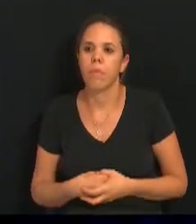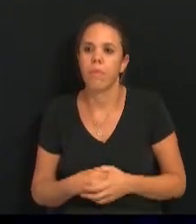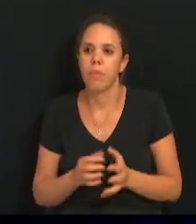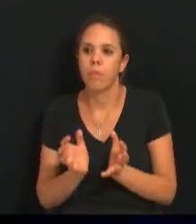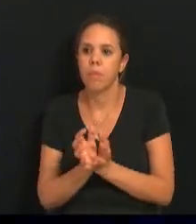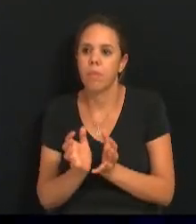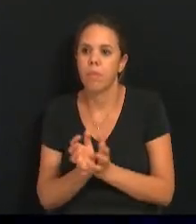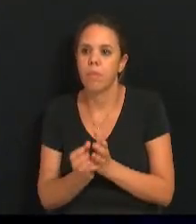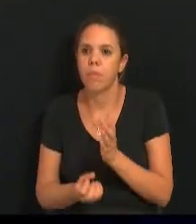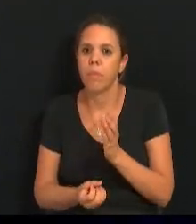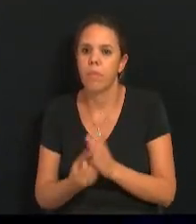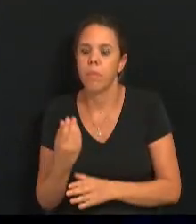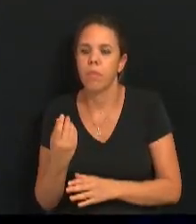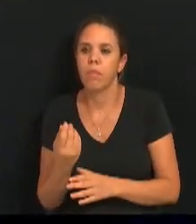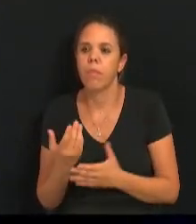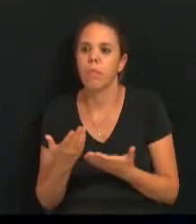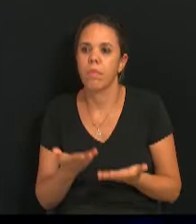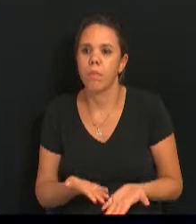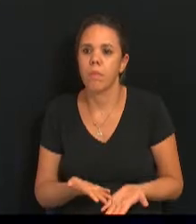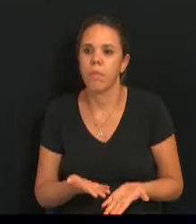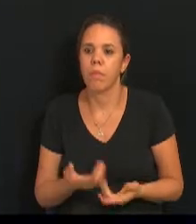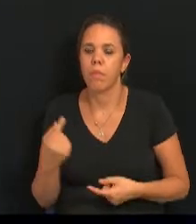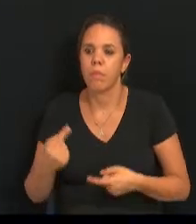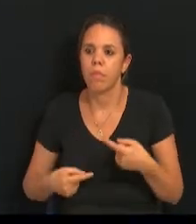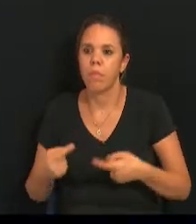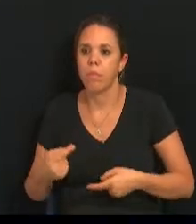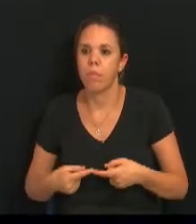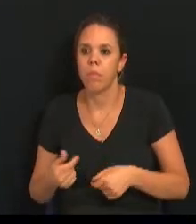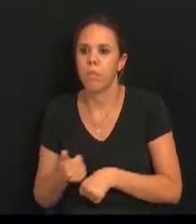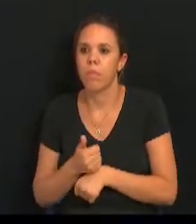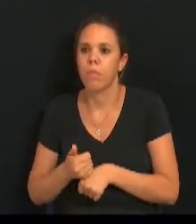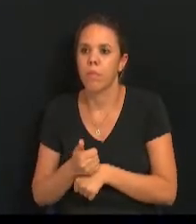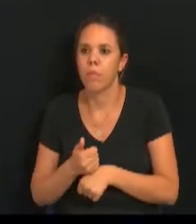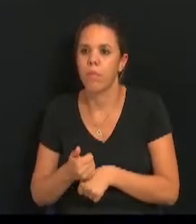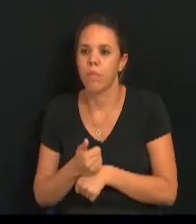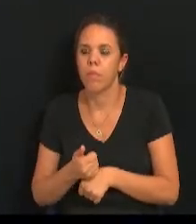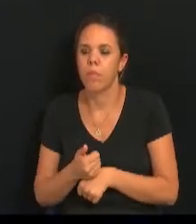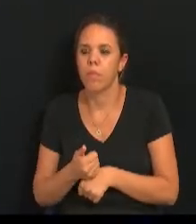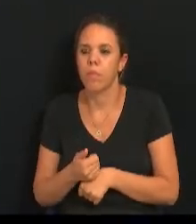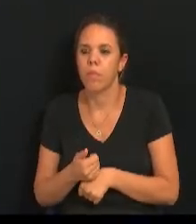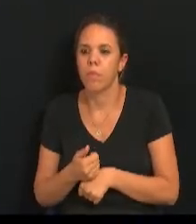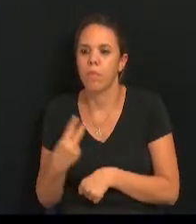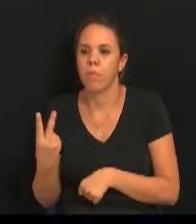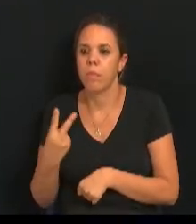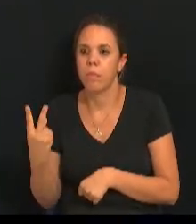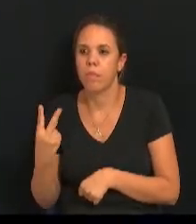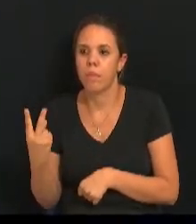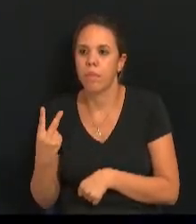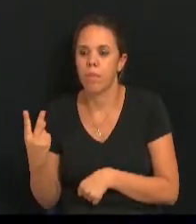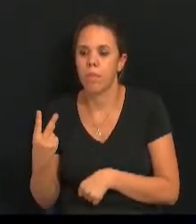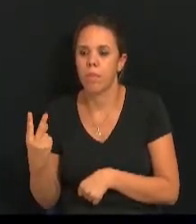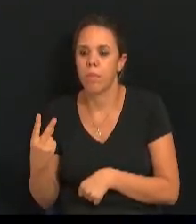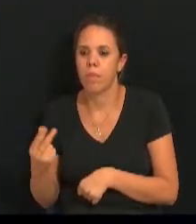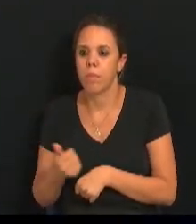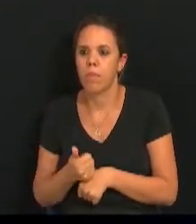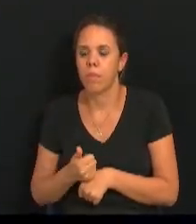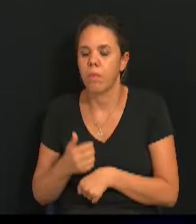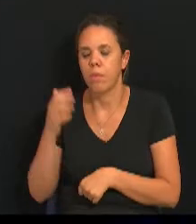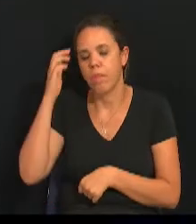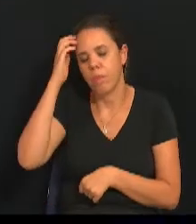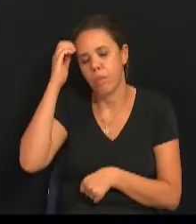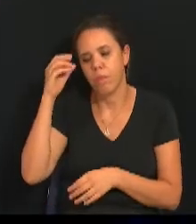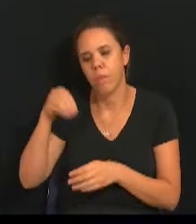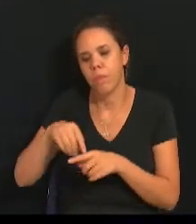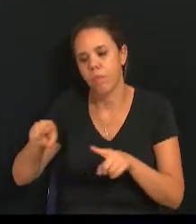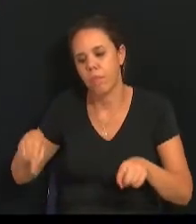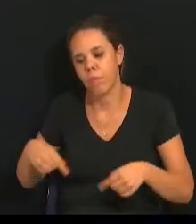comissão para ser discutidos os planos e cargos, e que ia regularizar a nossa função dentro da sala de